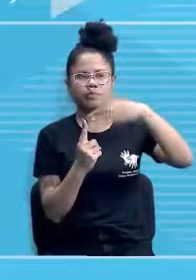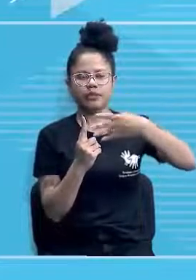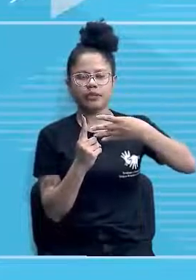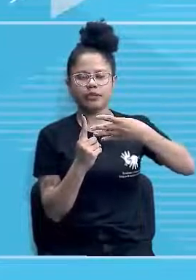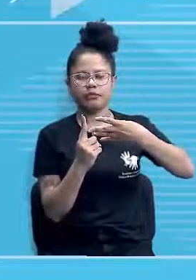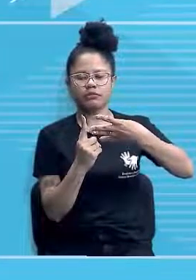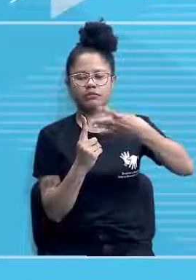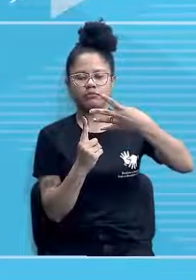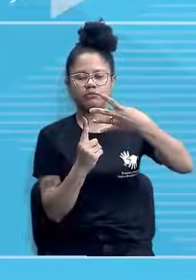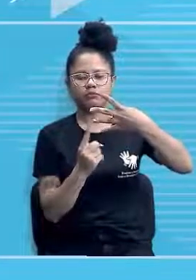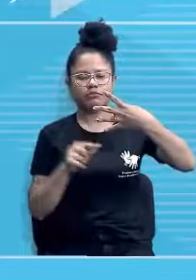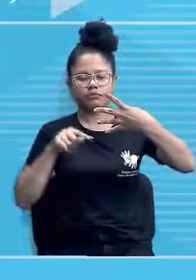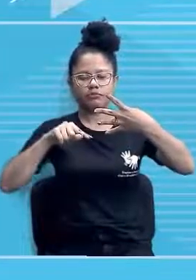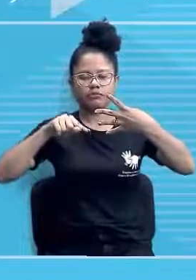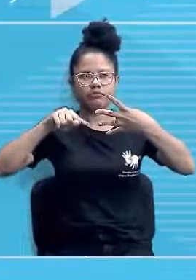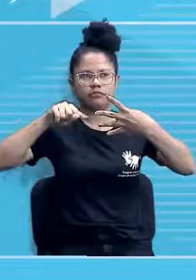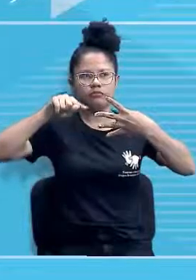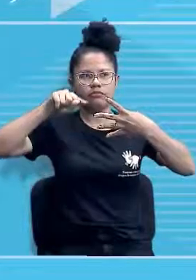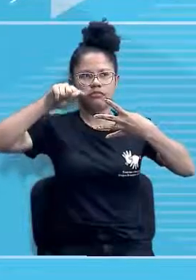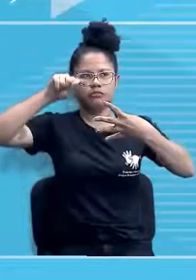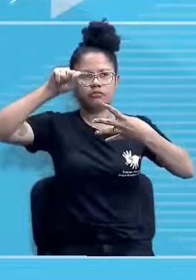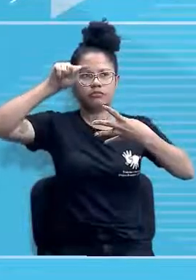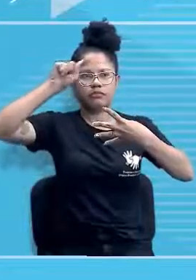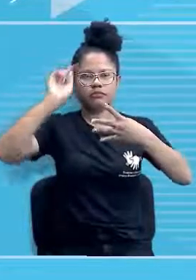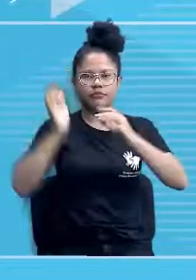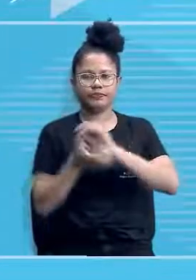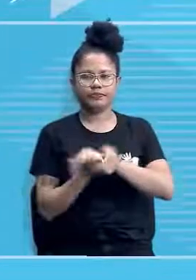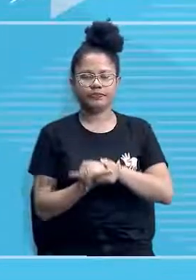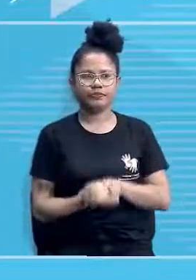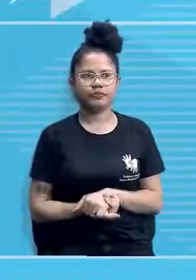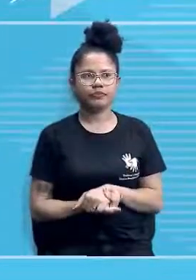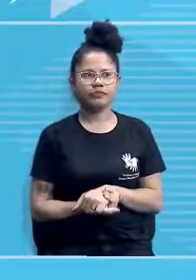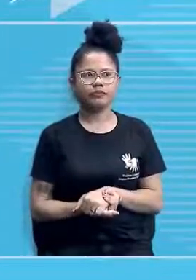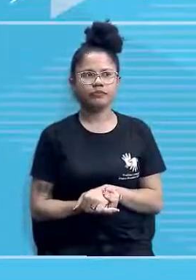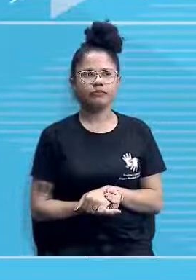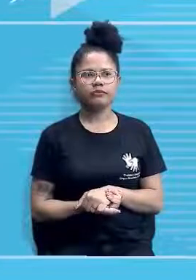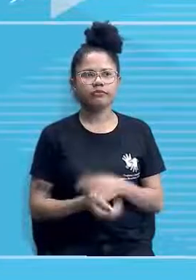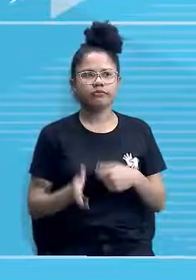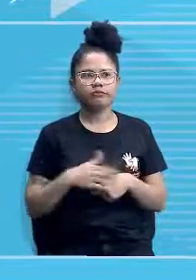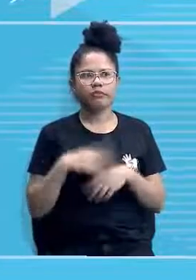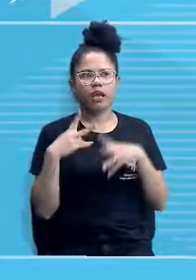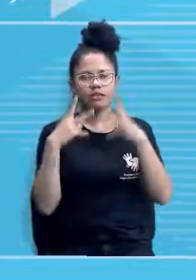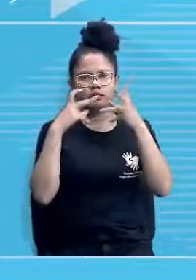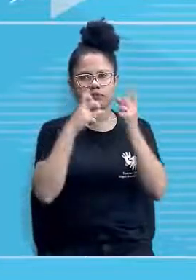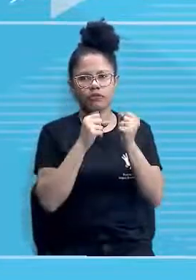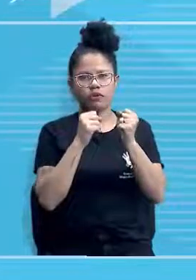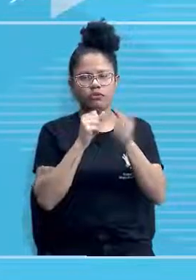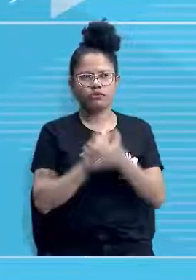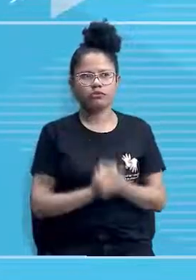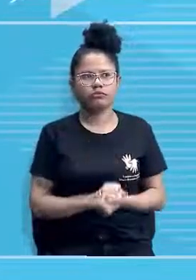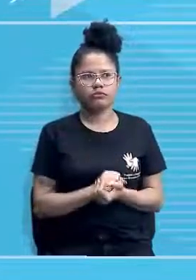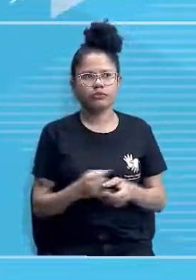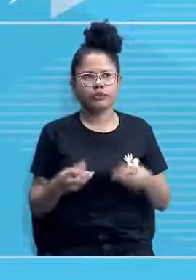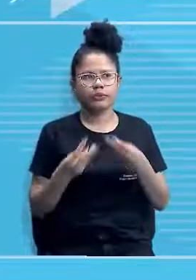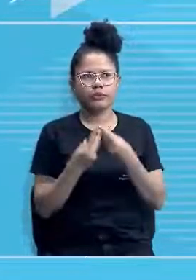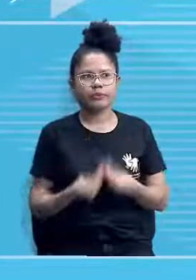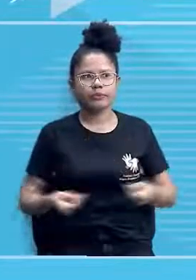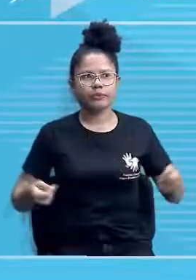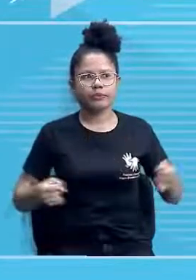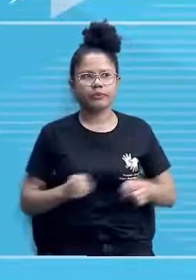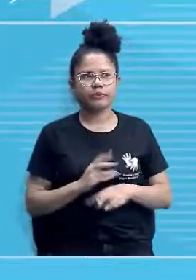eu vou até grifac aumenta a força da ligação quanto mais forte maior vai ser o ponto de fusão e ebulição